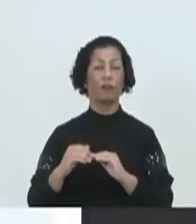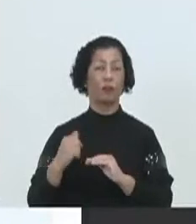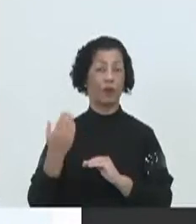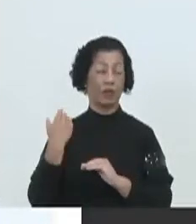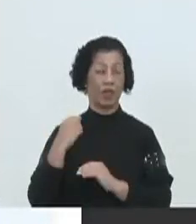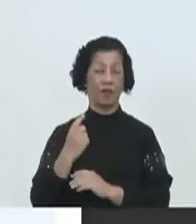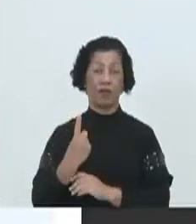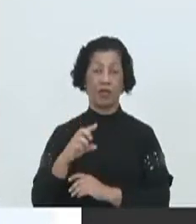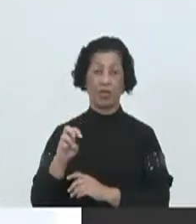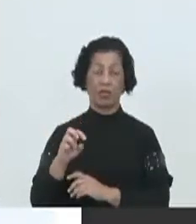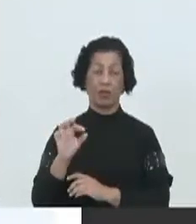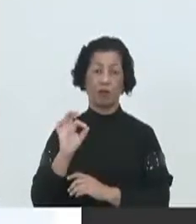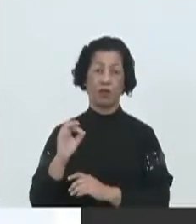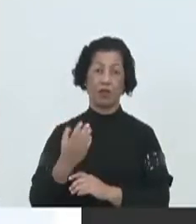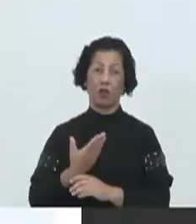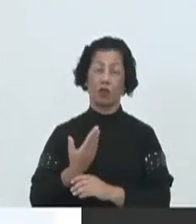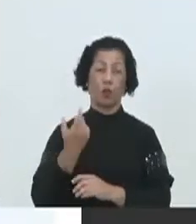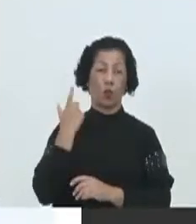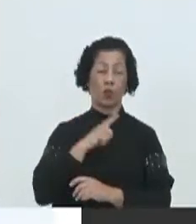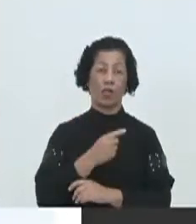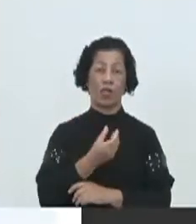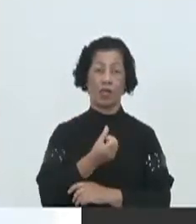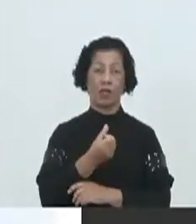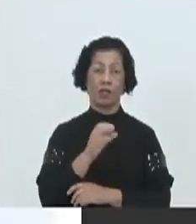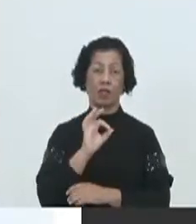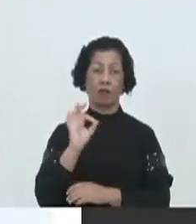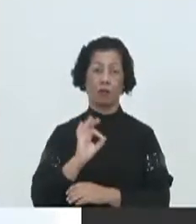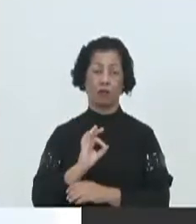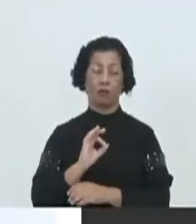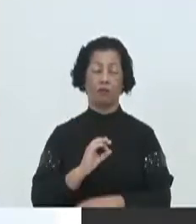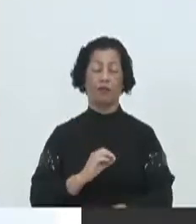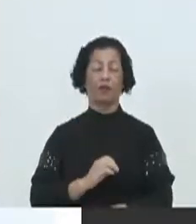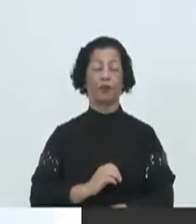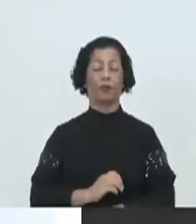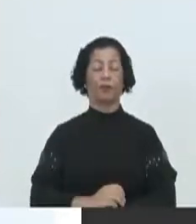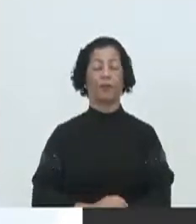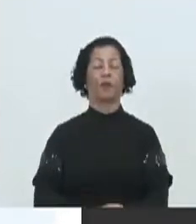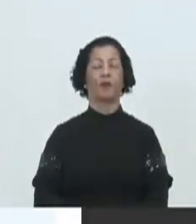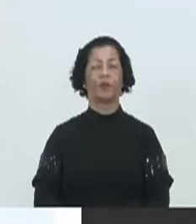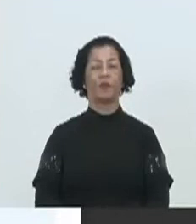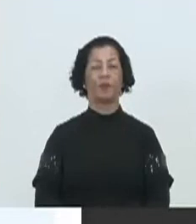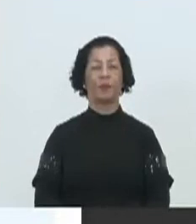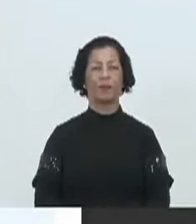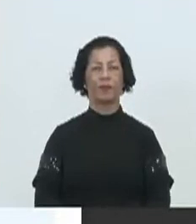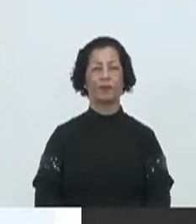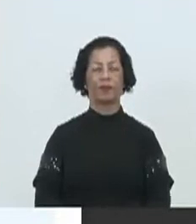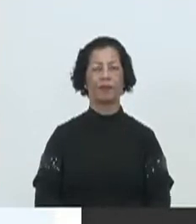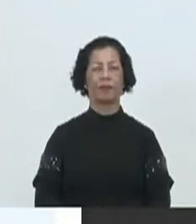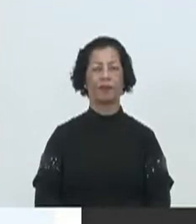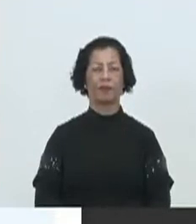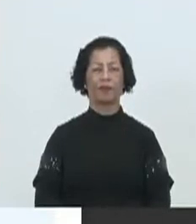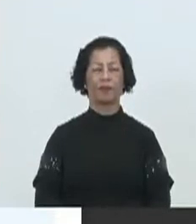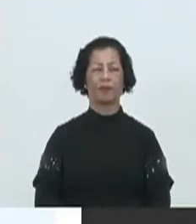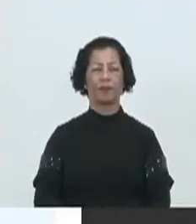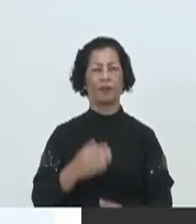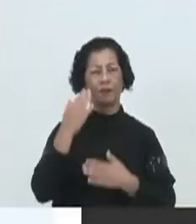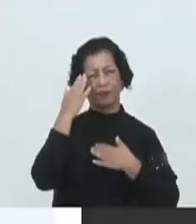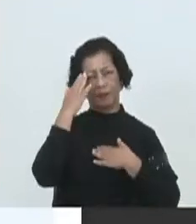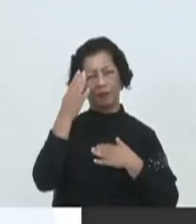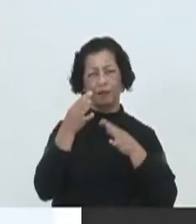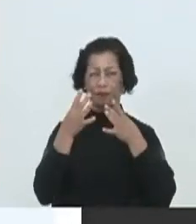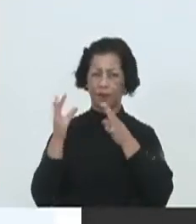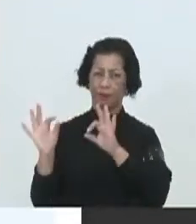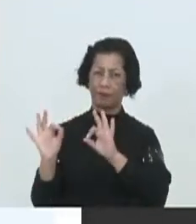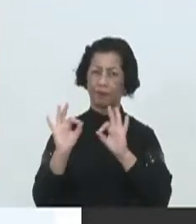encerre o exercício também num número bastante próximo a esse que está agora agradeço a atenção de todos me